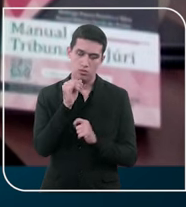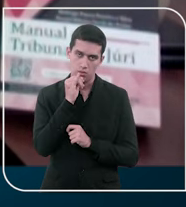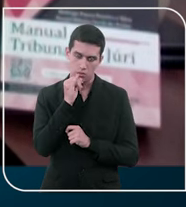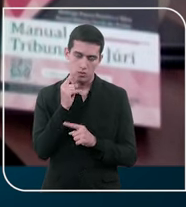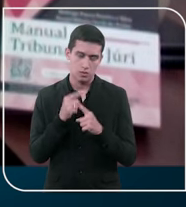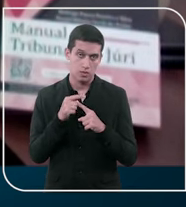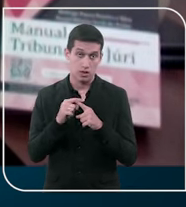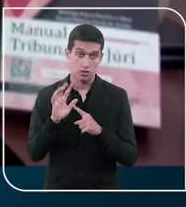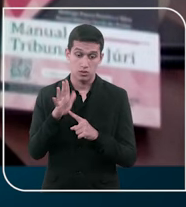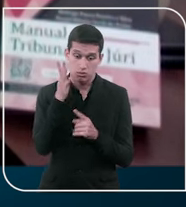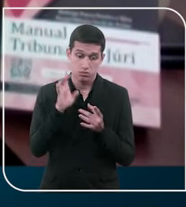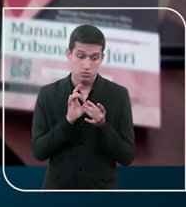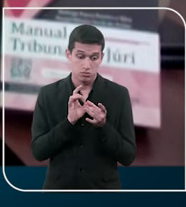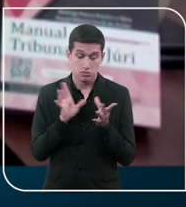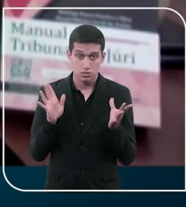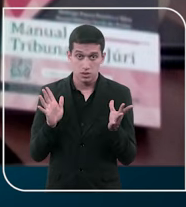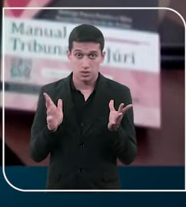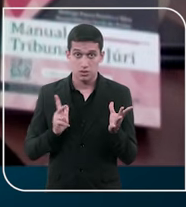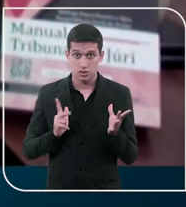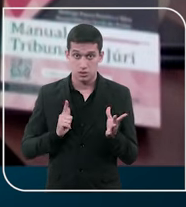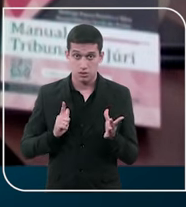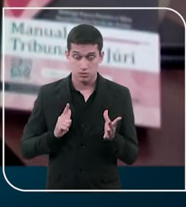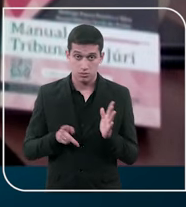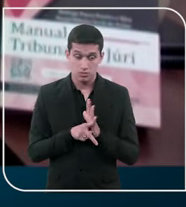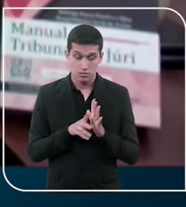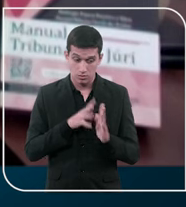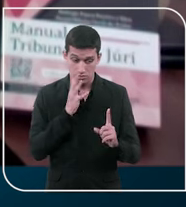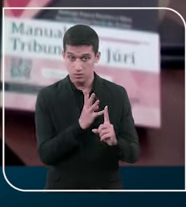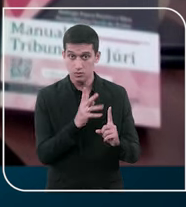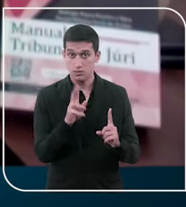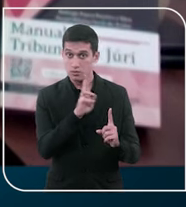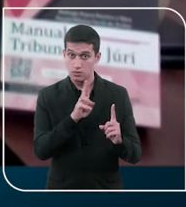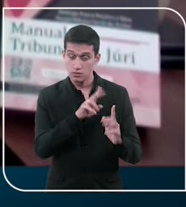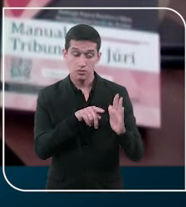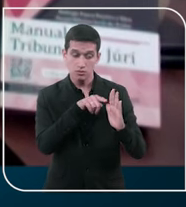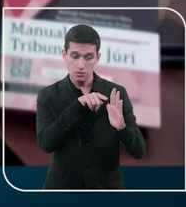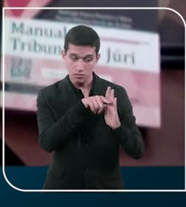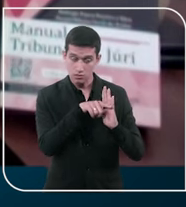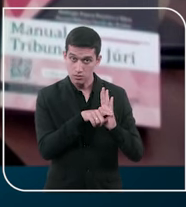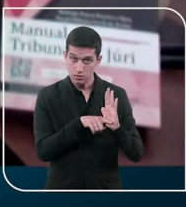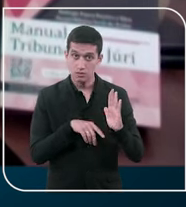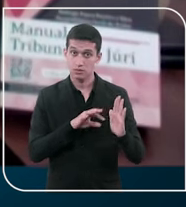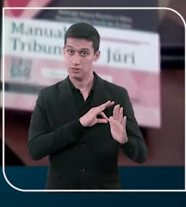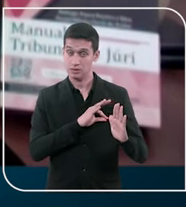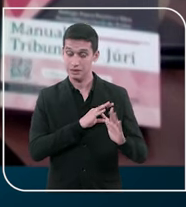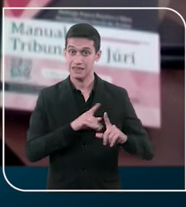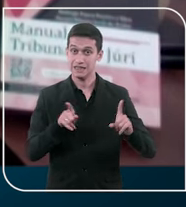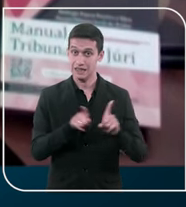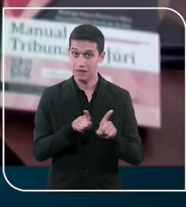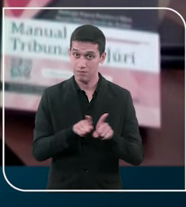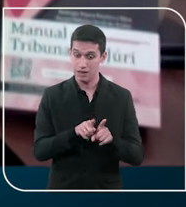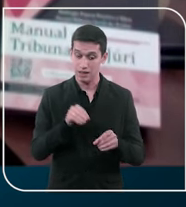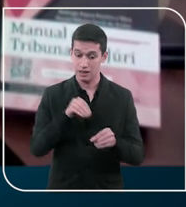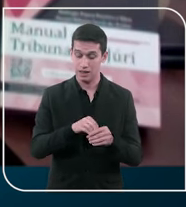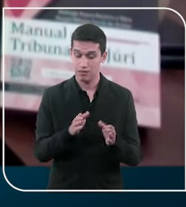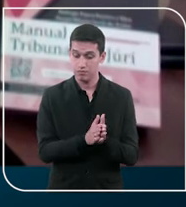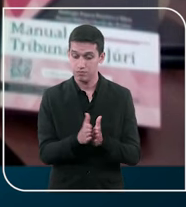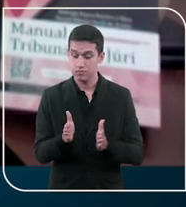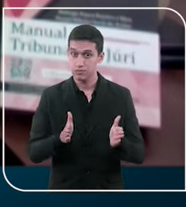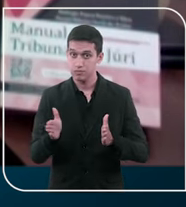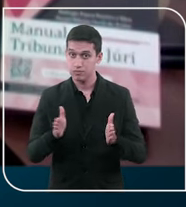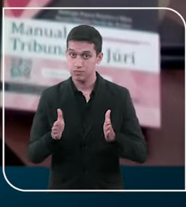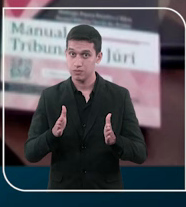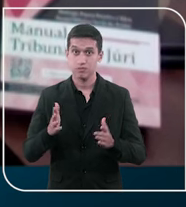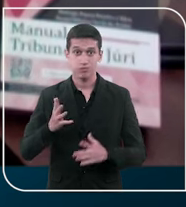até porque é feito de uma forma muito livre pela acusação, utilizar o inquérito policial também durante